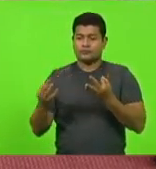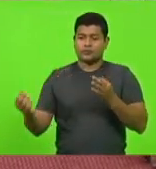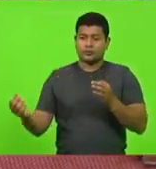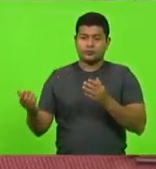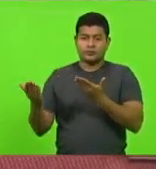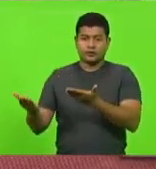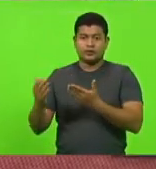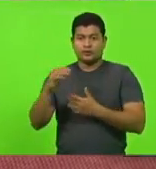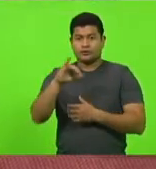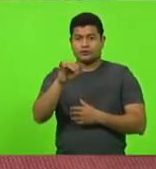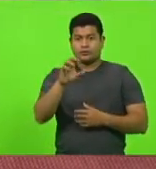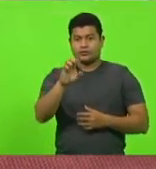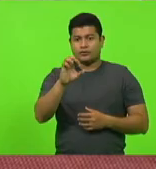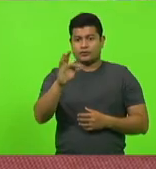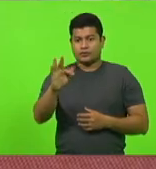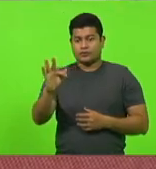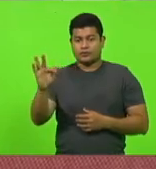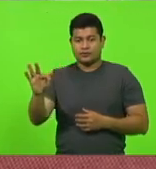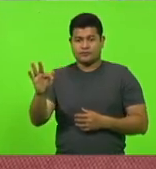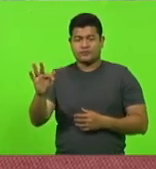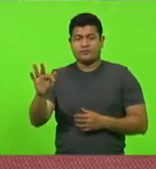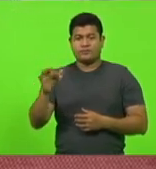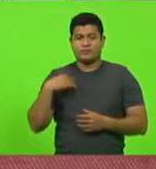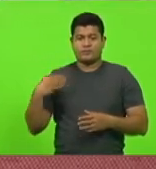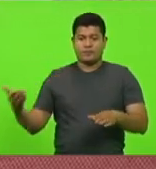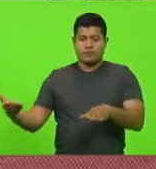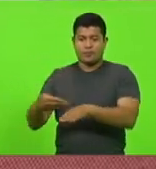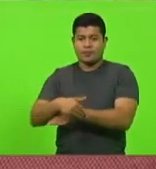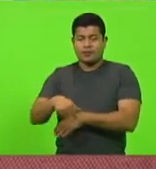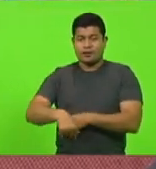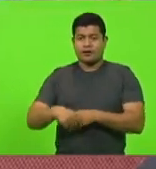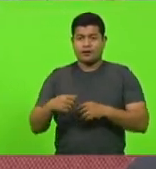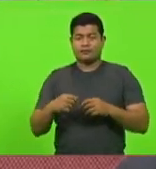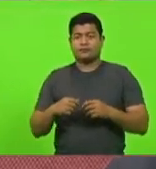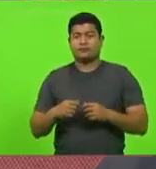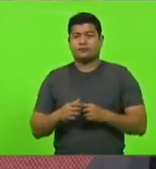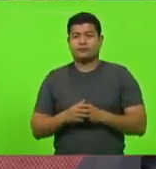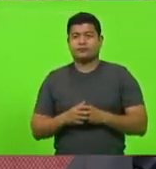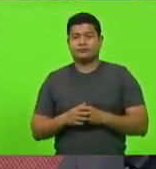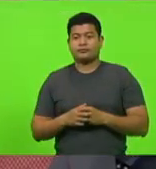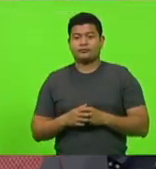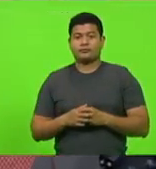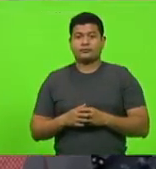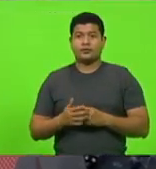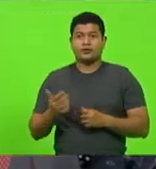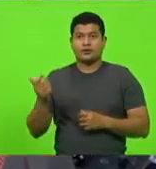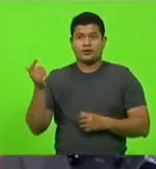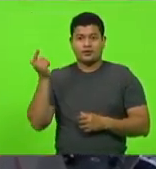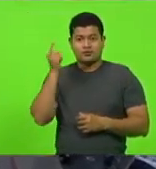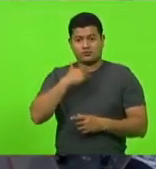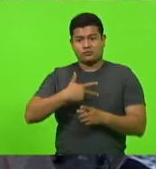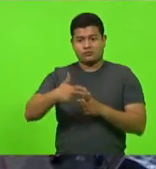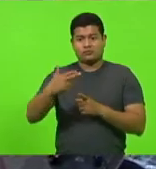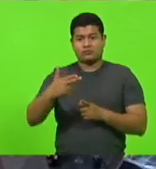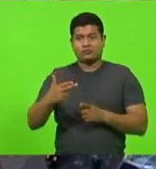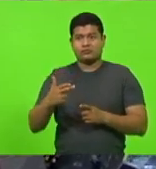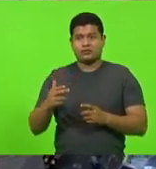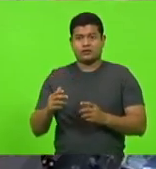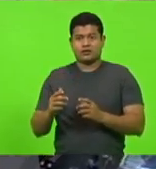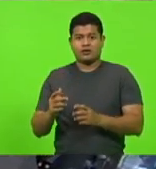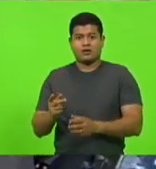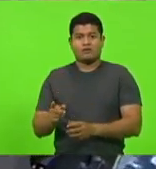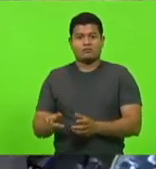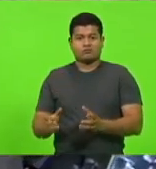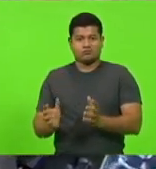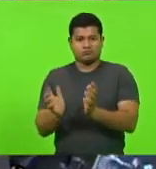a mãe, Maristela Giassi, o pai, Jefferson. E está aqui o campeão também, né? Está ali com o troféu,